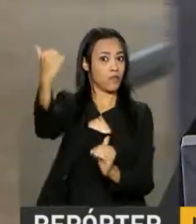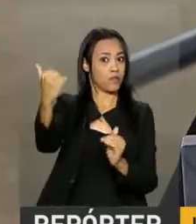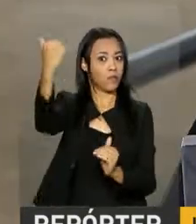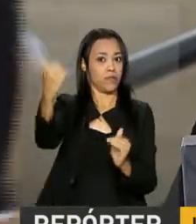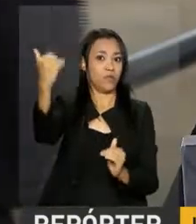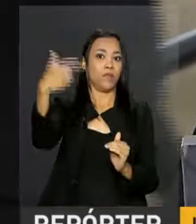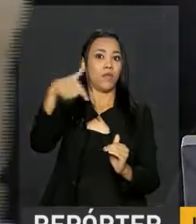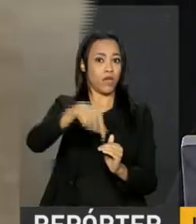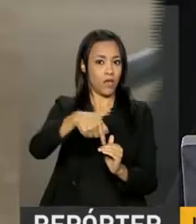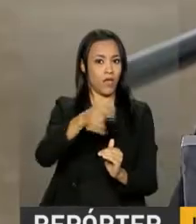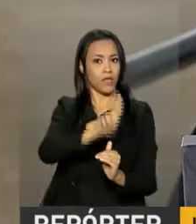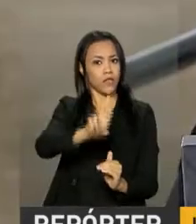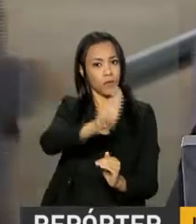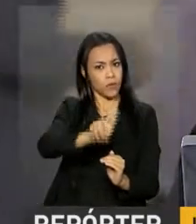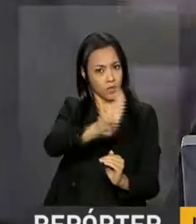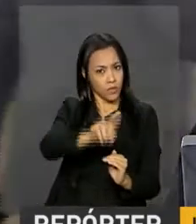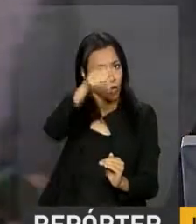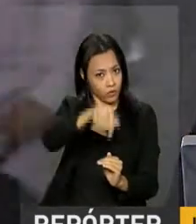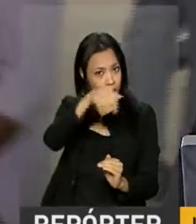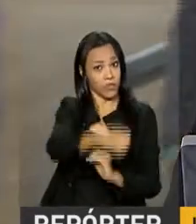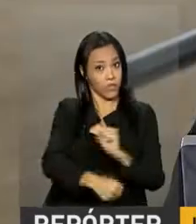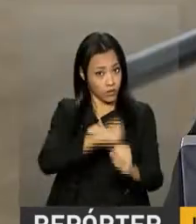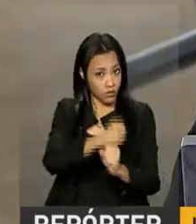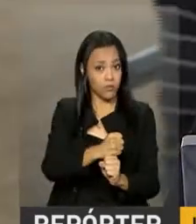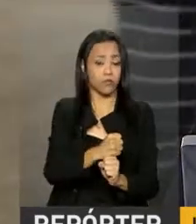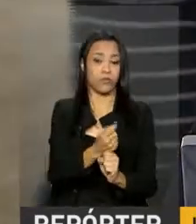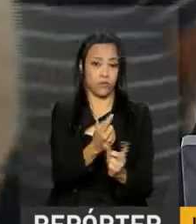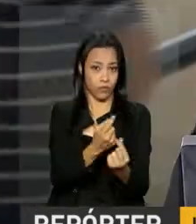sendo aplicado nesse ano agrícola.